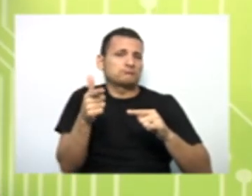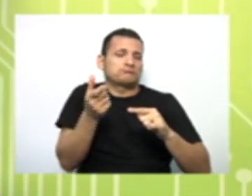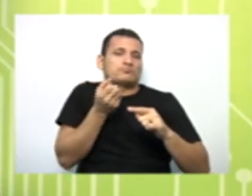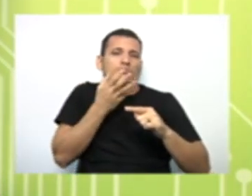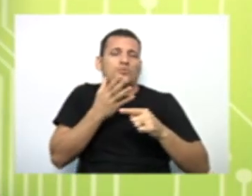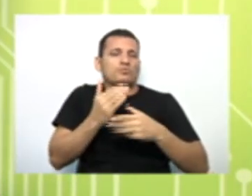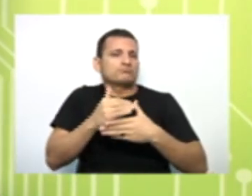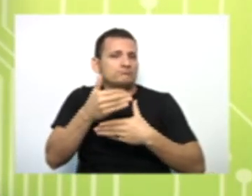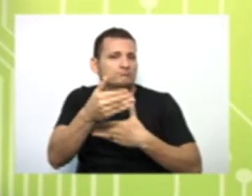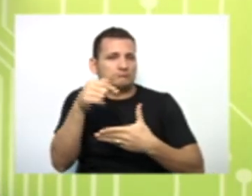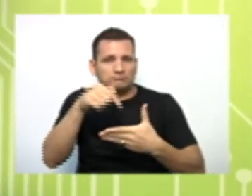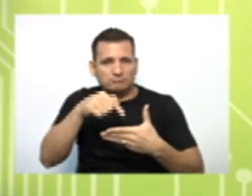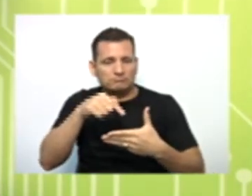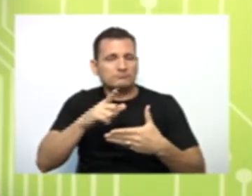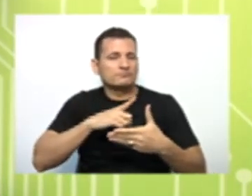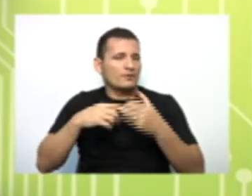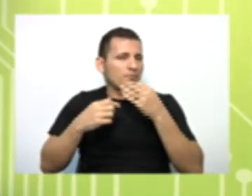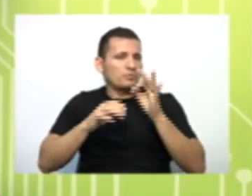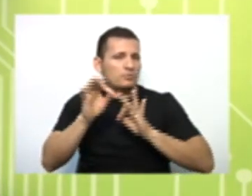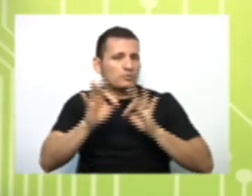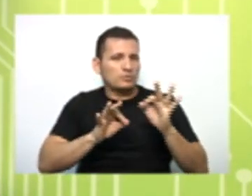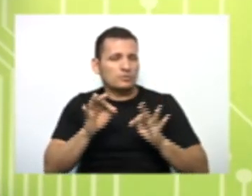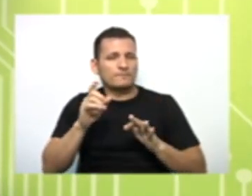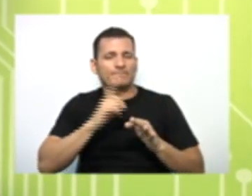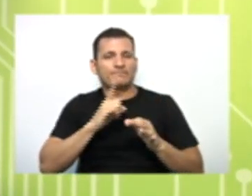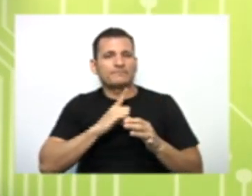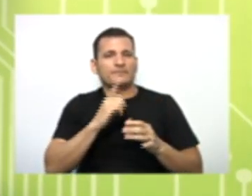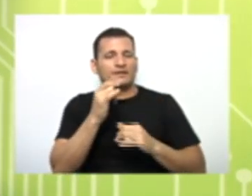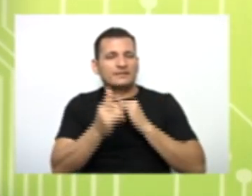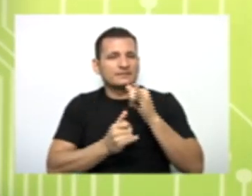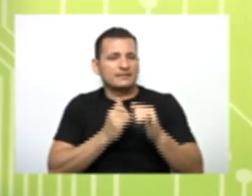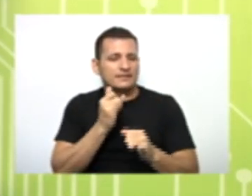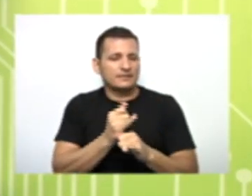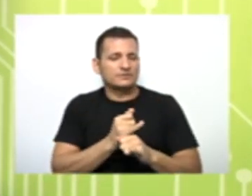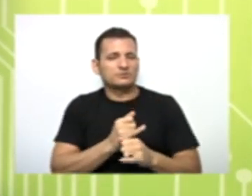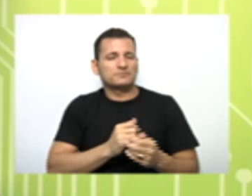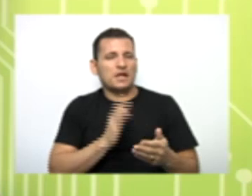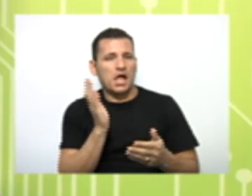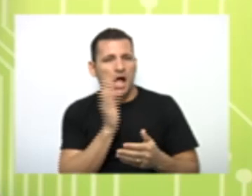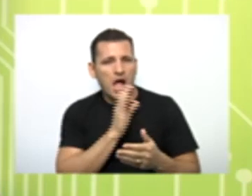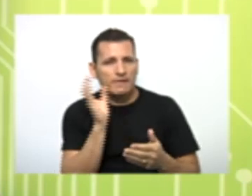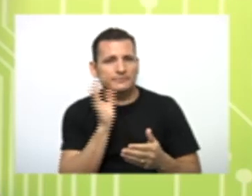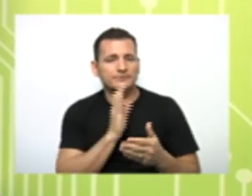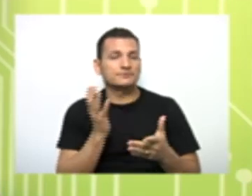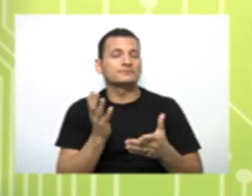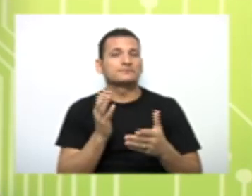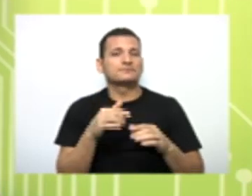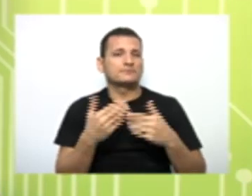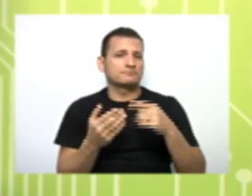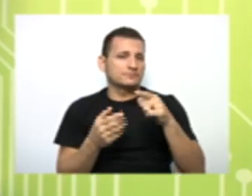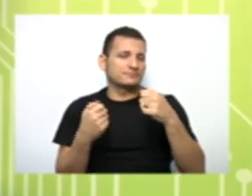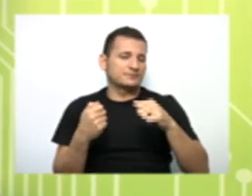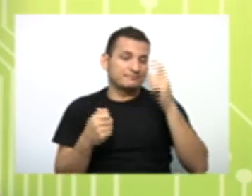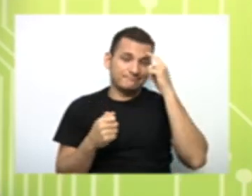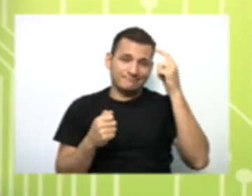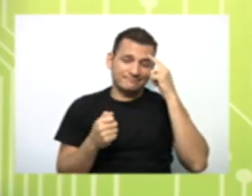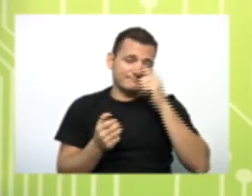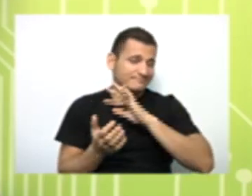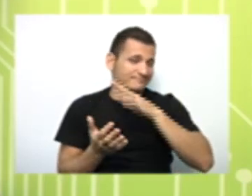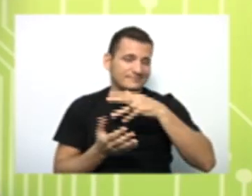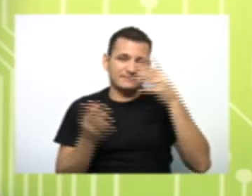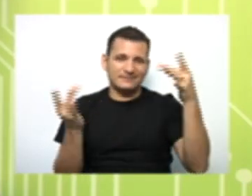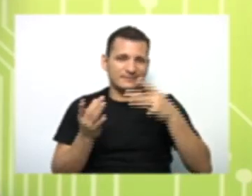boa configuração, que tem uma internet rápida. Então, você tem que pensar tudo isso na